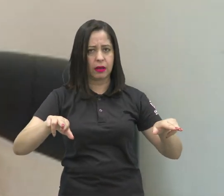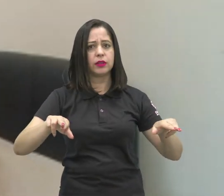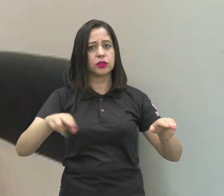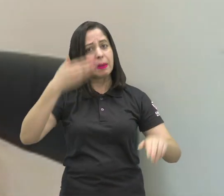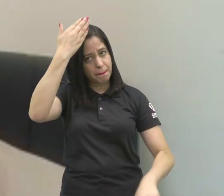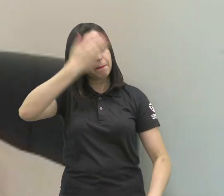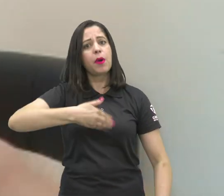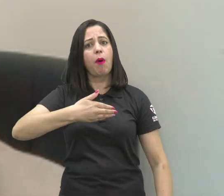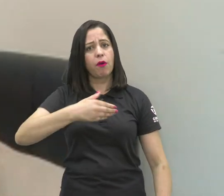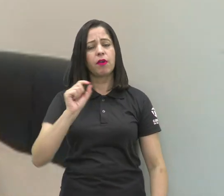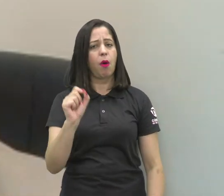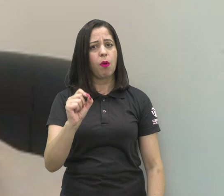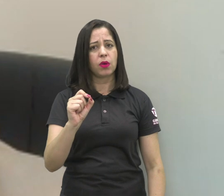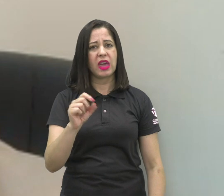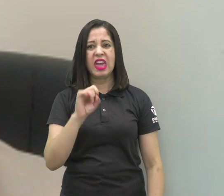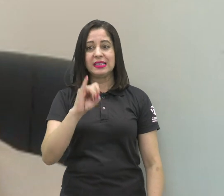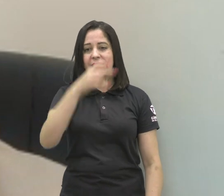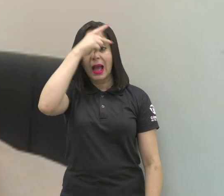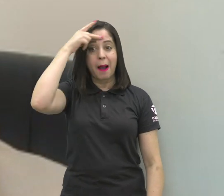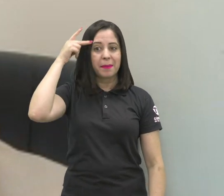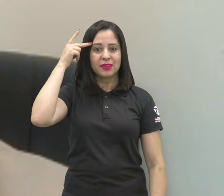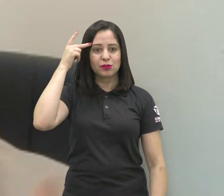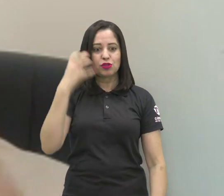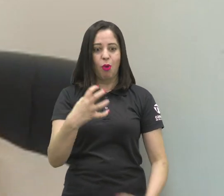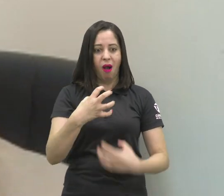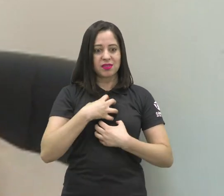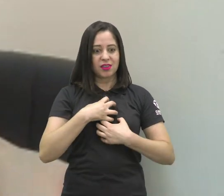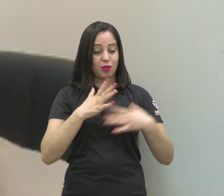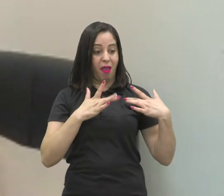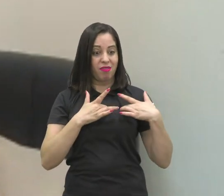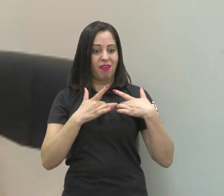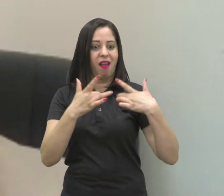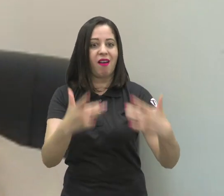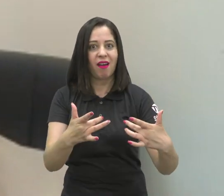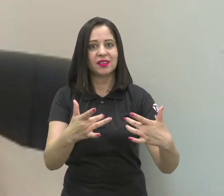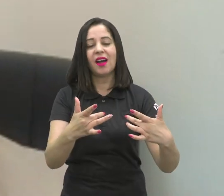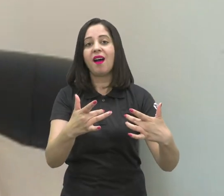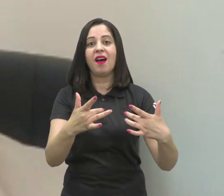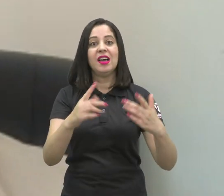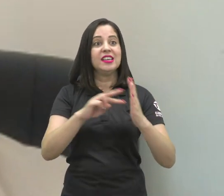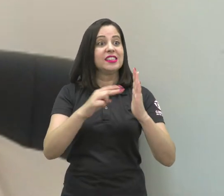o próximo como um fator de possibilidade de crescimento psicológico e